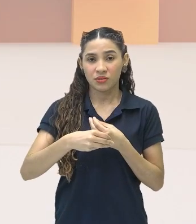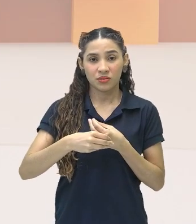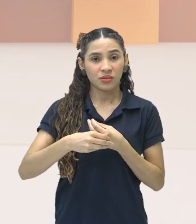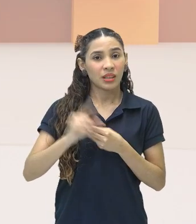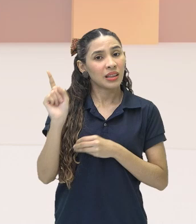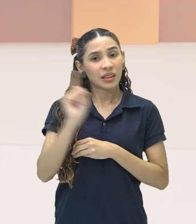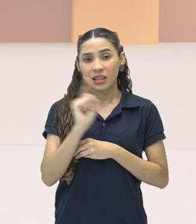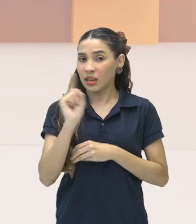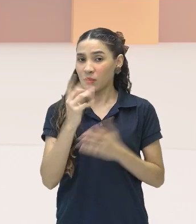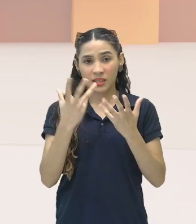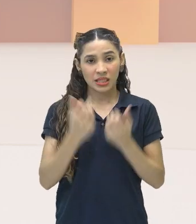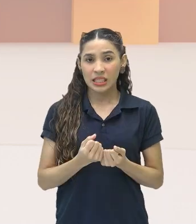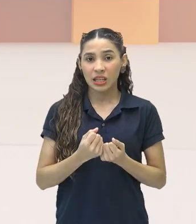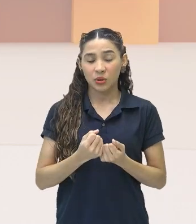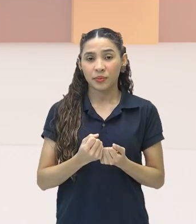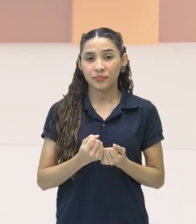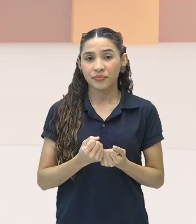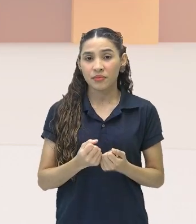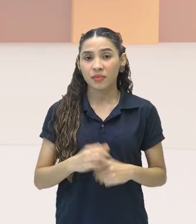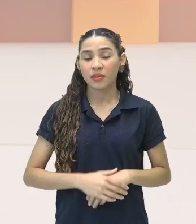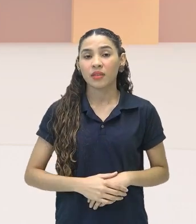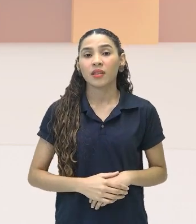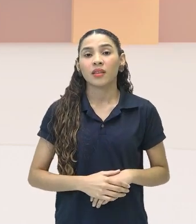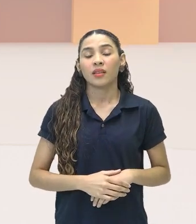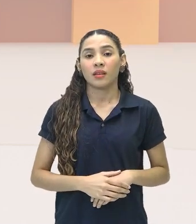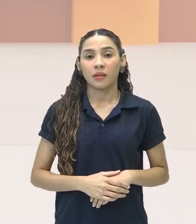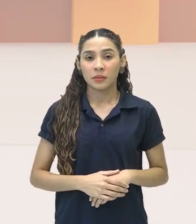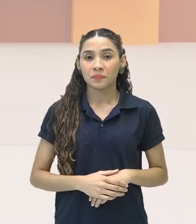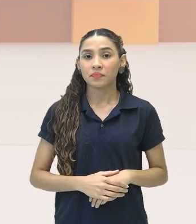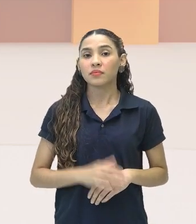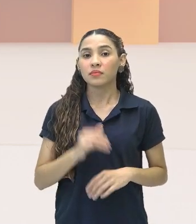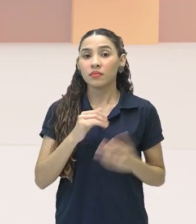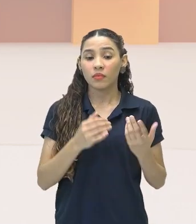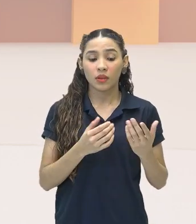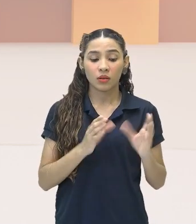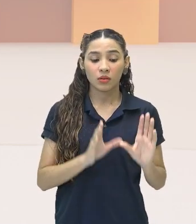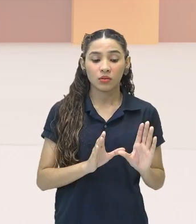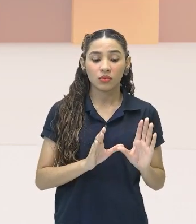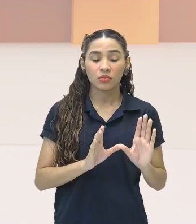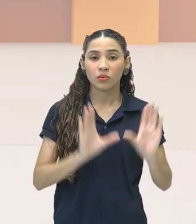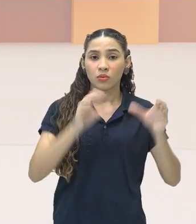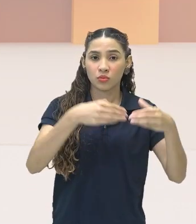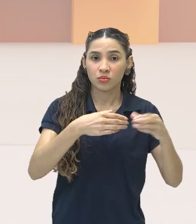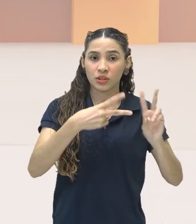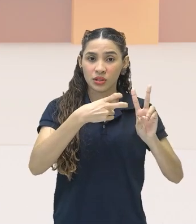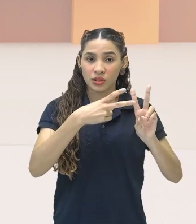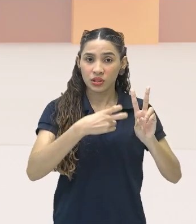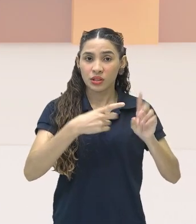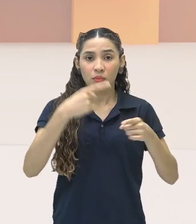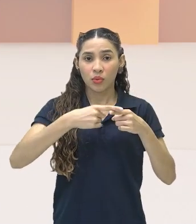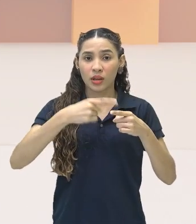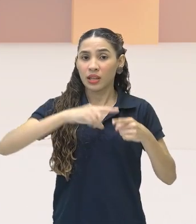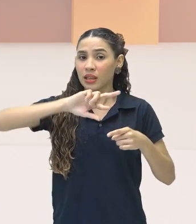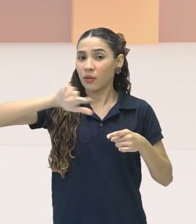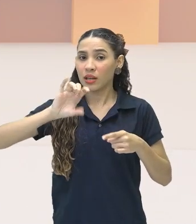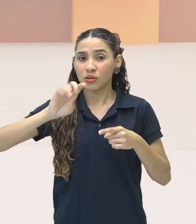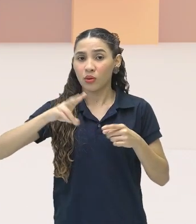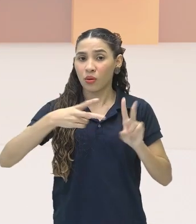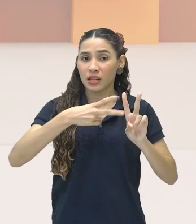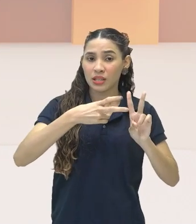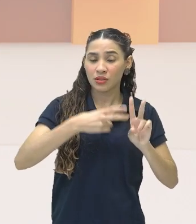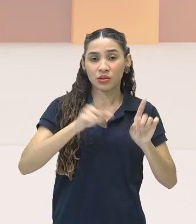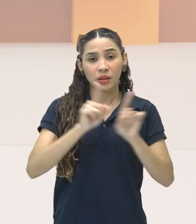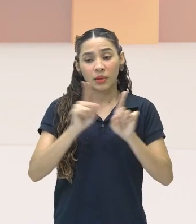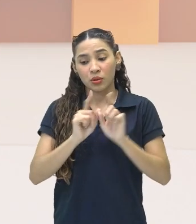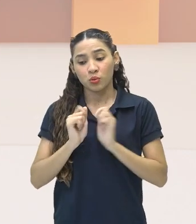não era mais aceito. Nem na tribo indígena, porque ele não era mais só índio, nem